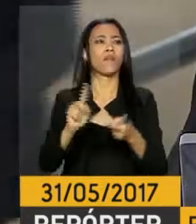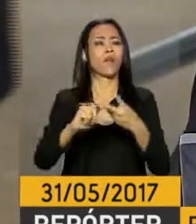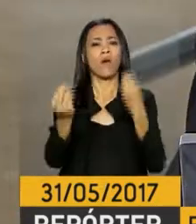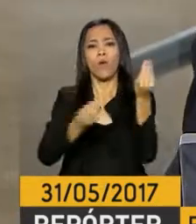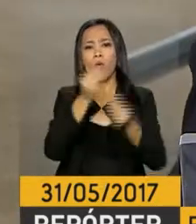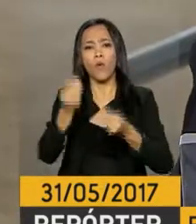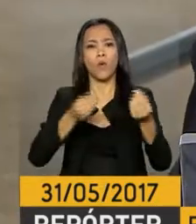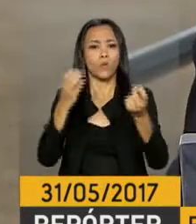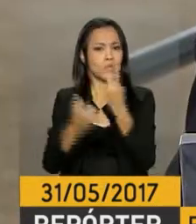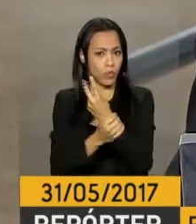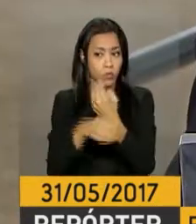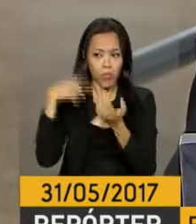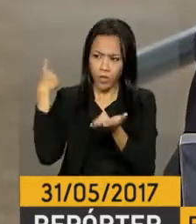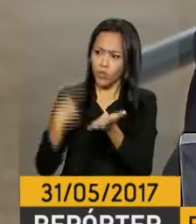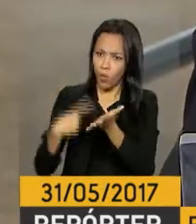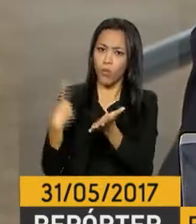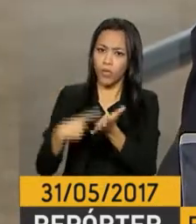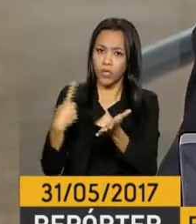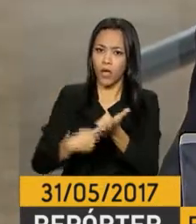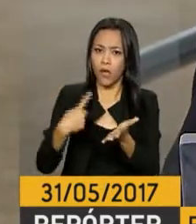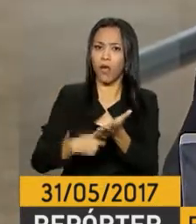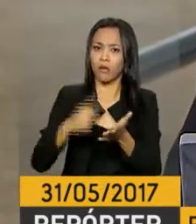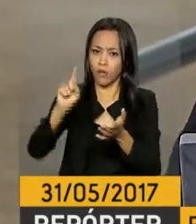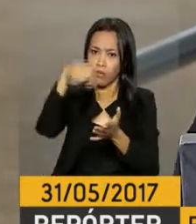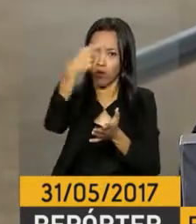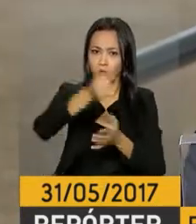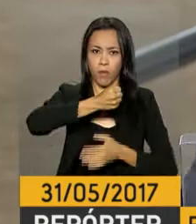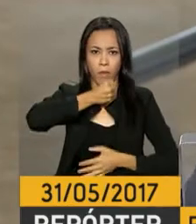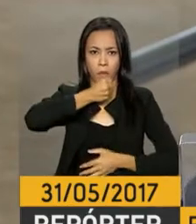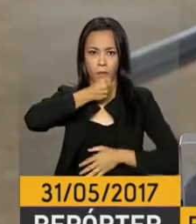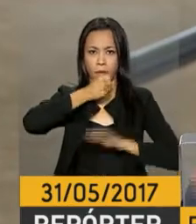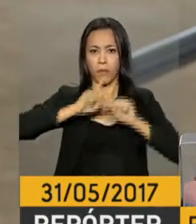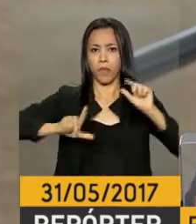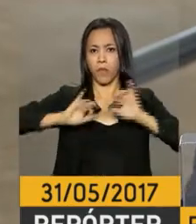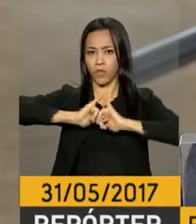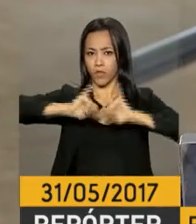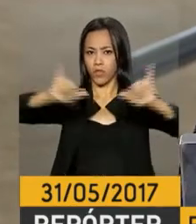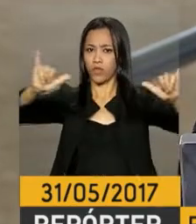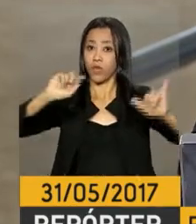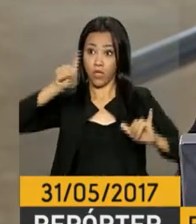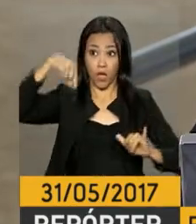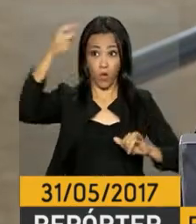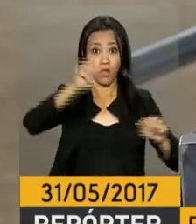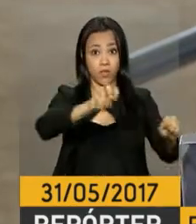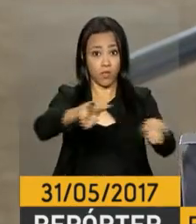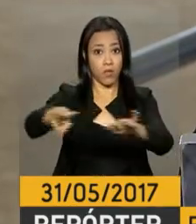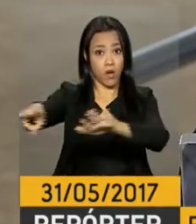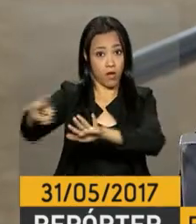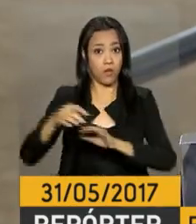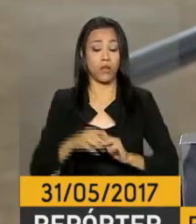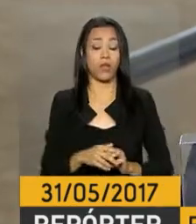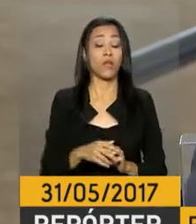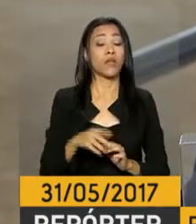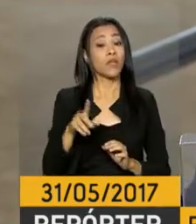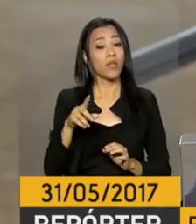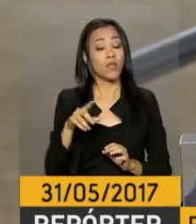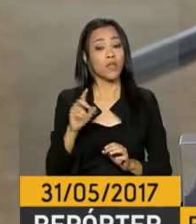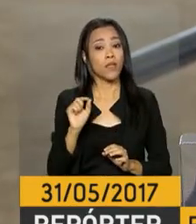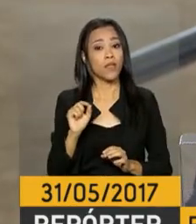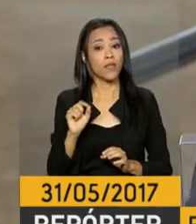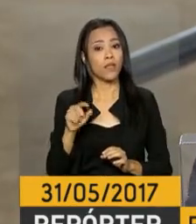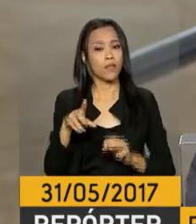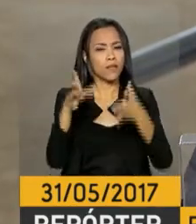né, nós marcaremos uma coletiva na sequência. A ideia é que na semana que vem, de modo que entremos